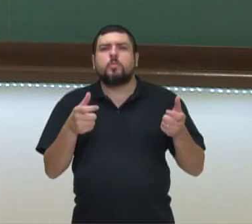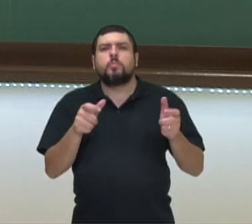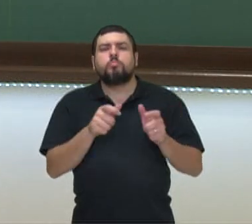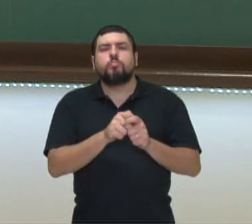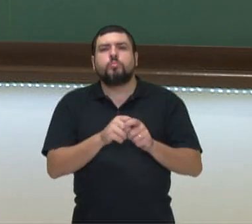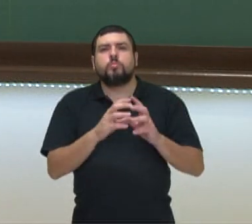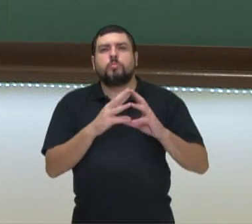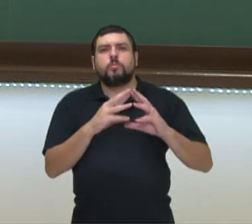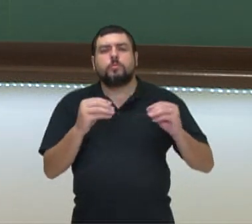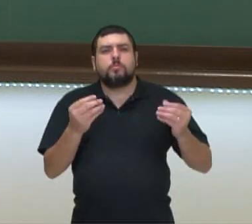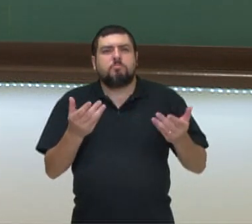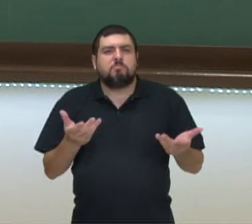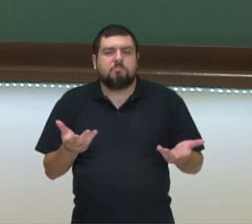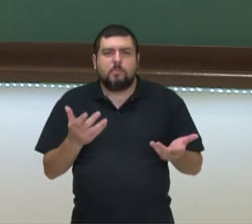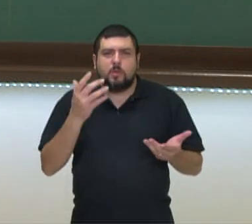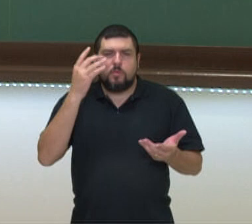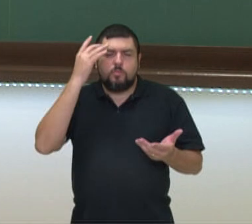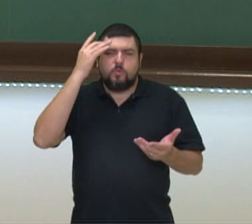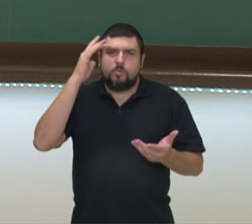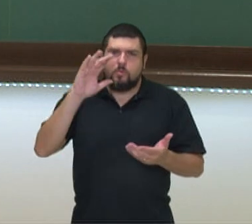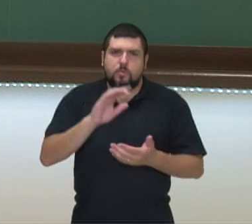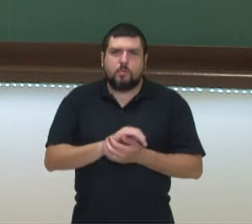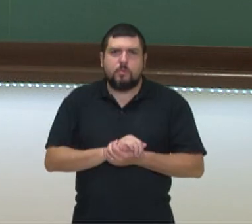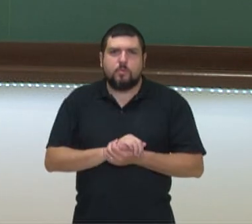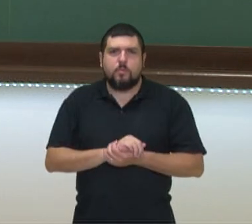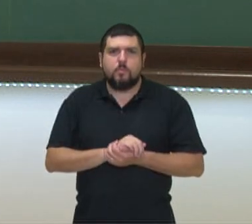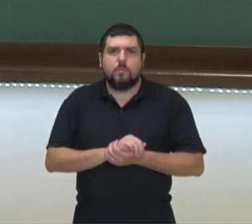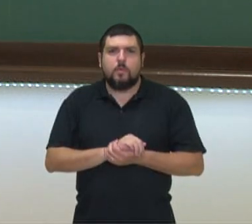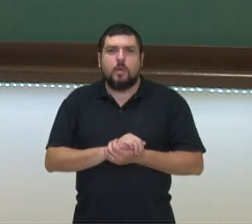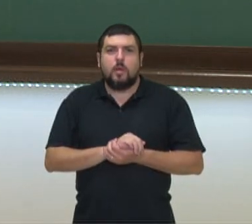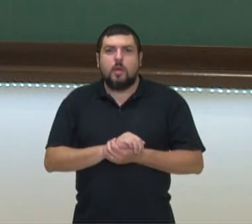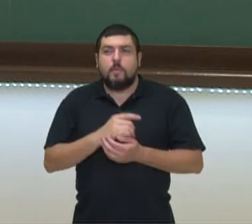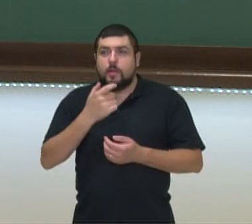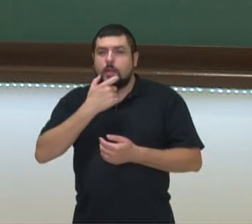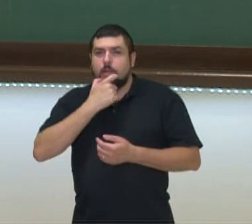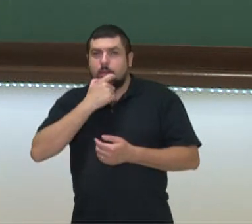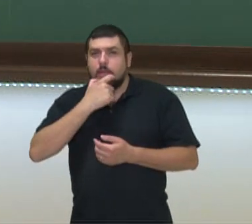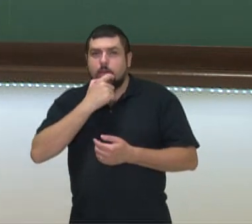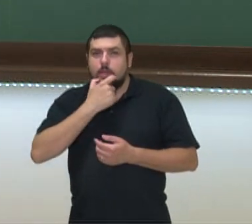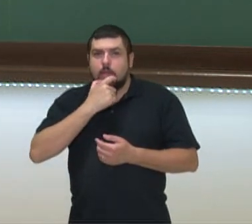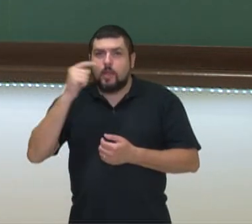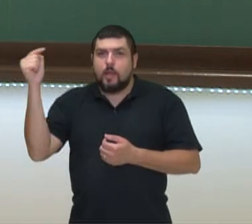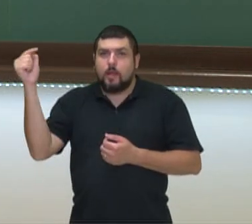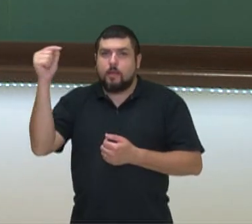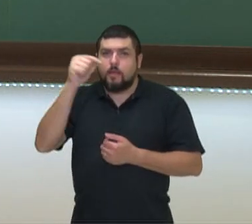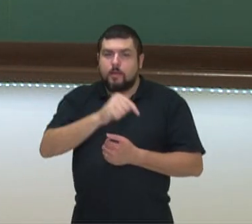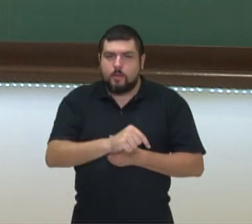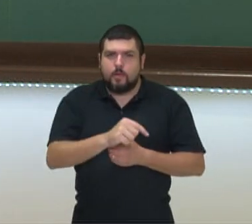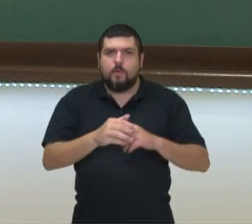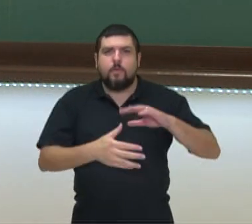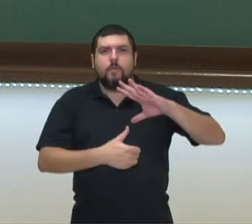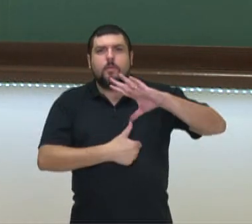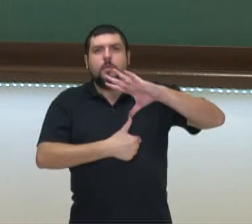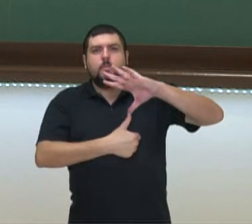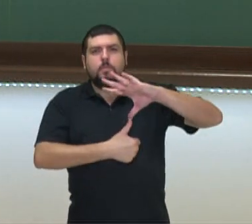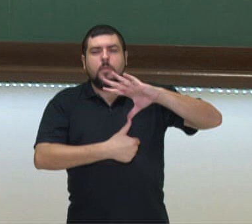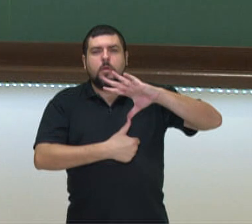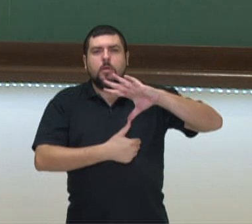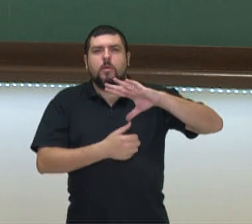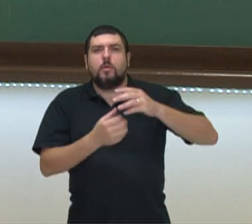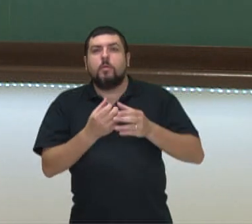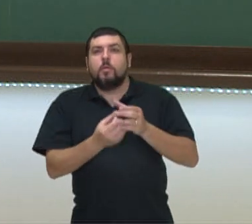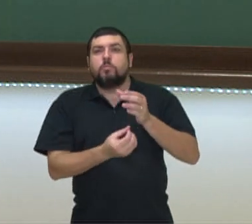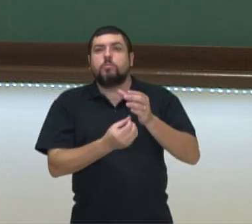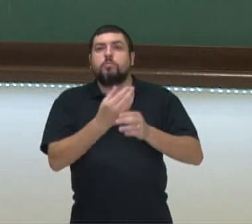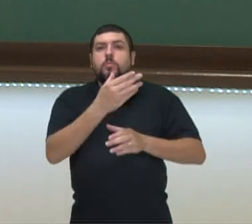porquê dessa colônia desaparecer. Ele trouxe, fundou a colônia, vieram alguns colonizadores, pouco tempo depois ela deixa